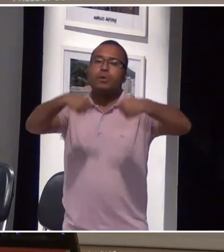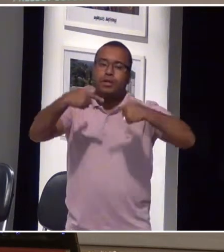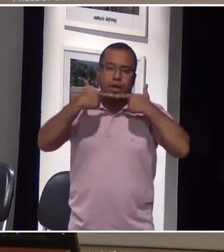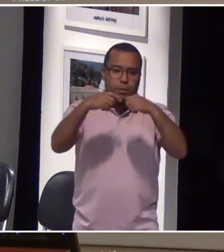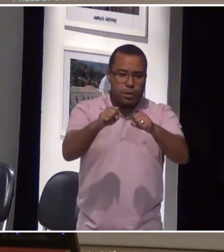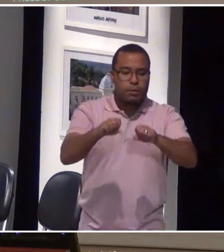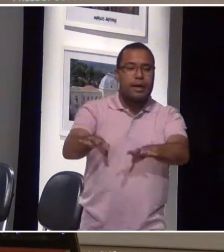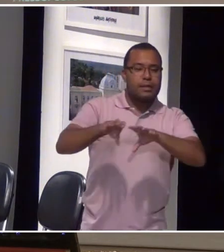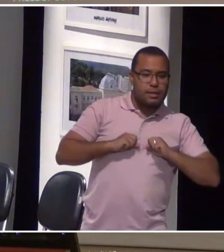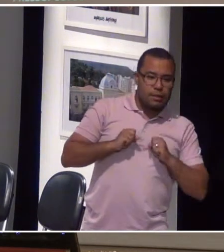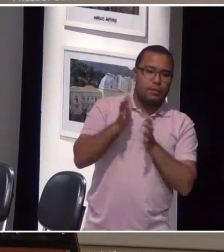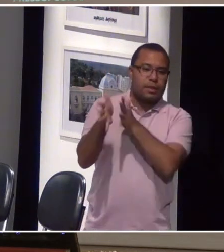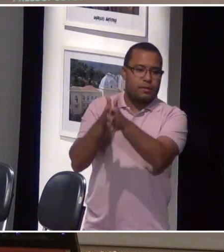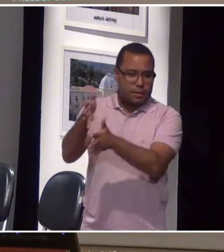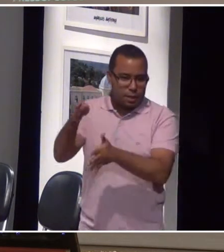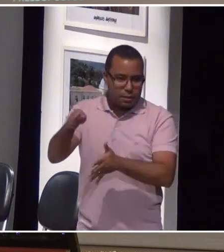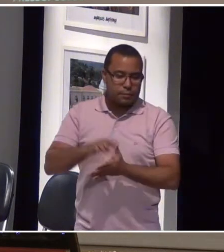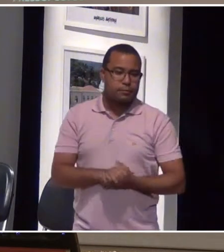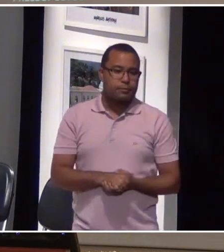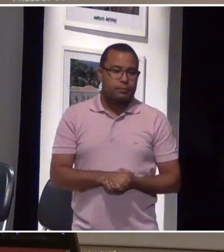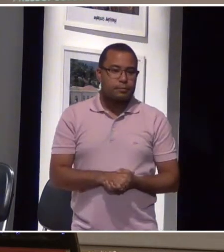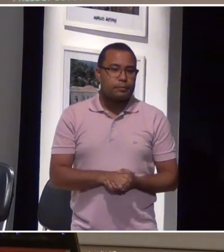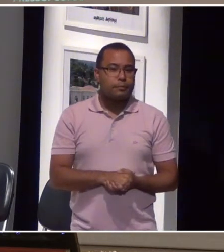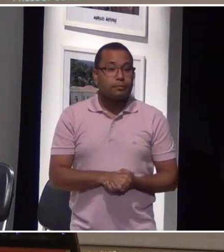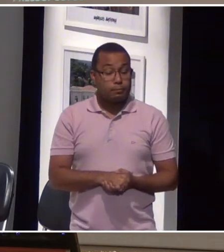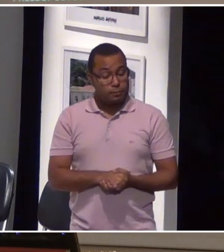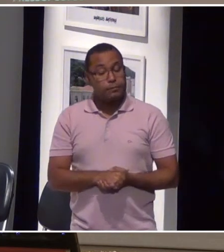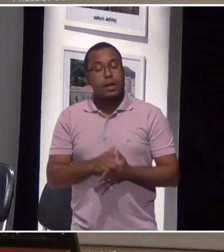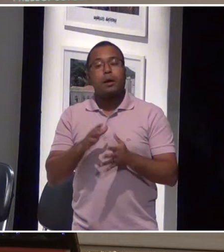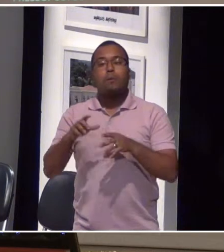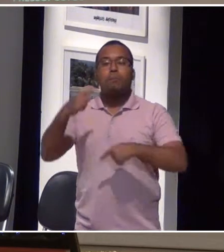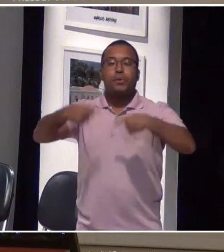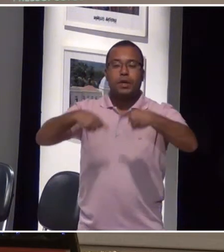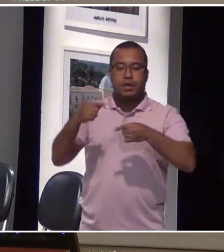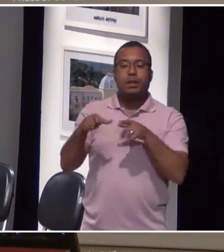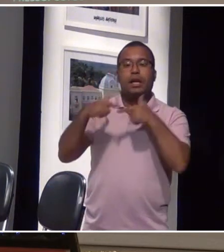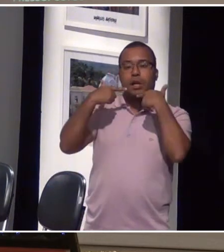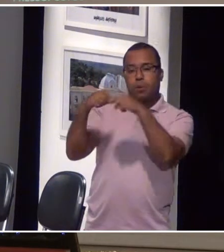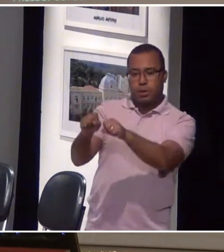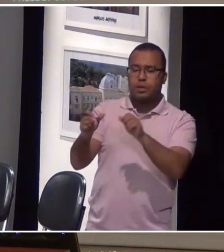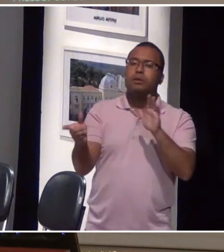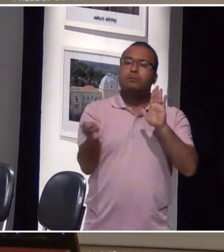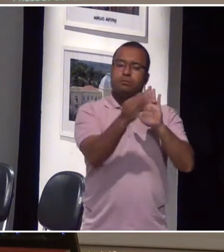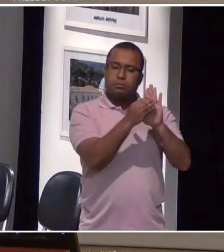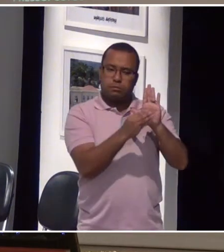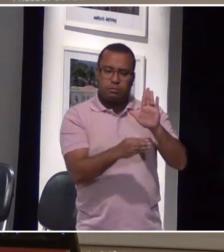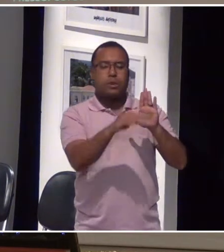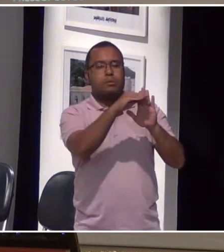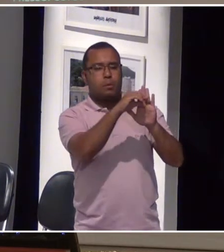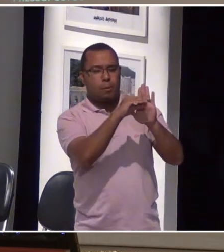política linguística para a aquisição da língua de sinais. Essa política linguística para a aquisição da língua de sinais está proposta lá